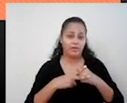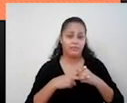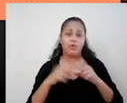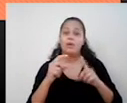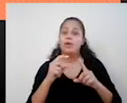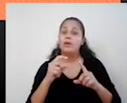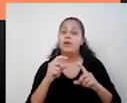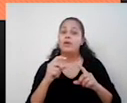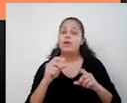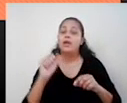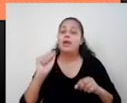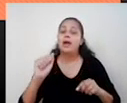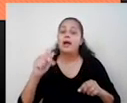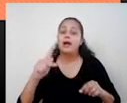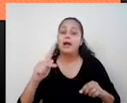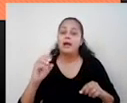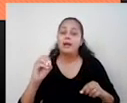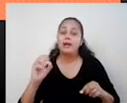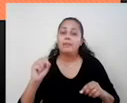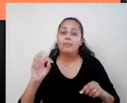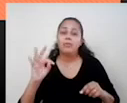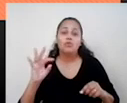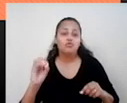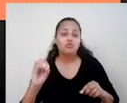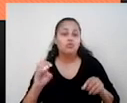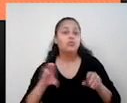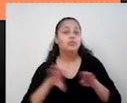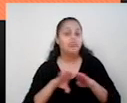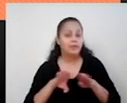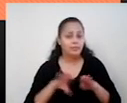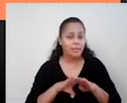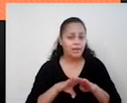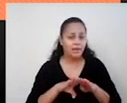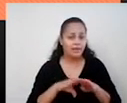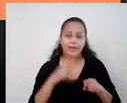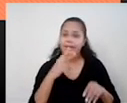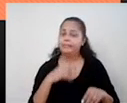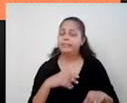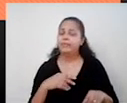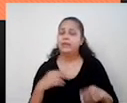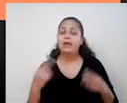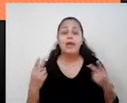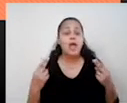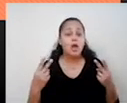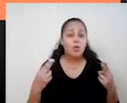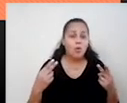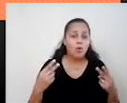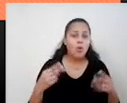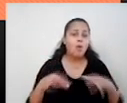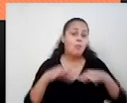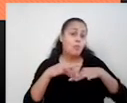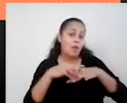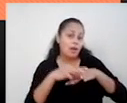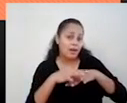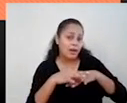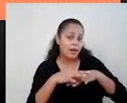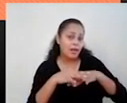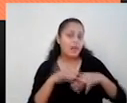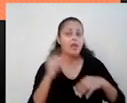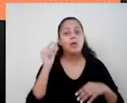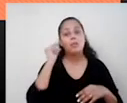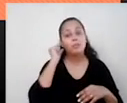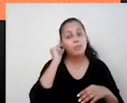eles são acessórios. E o aposto também. É como se fosse um anel, uma pulseira, um brinco, são acessórios. Não são? São coisas